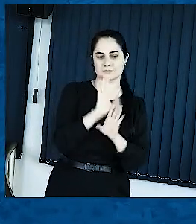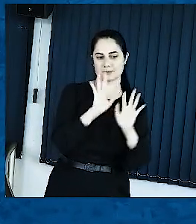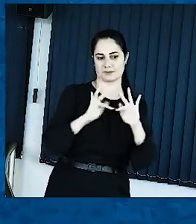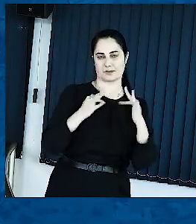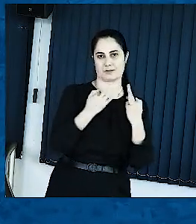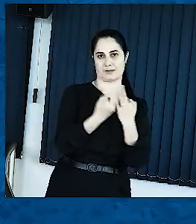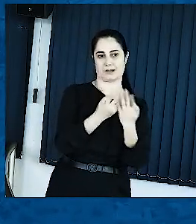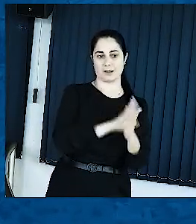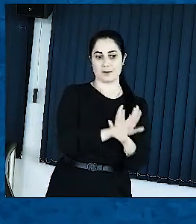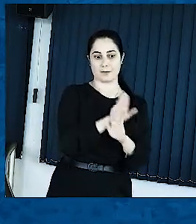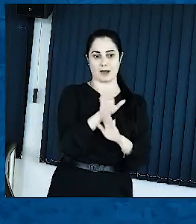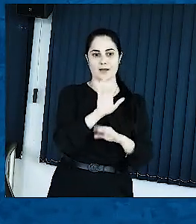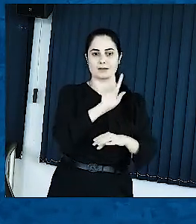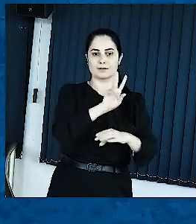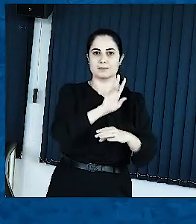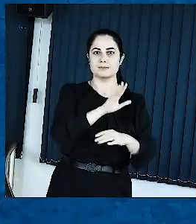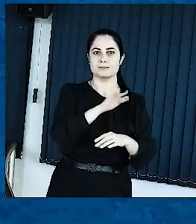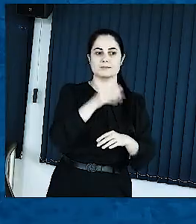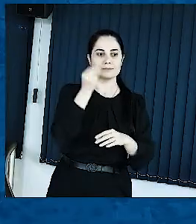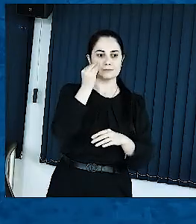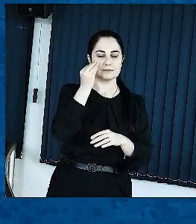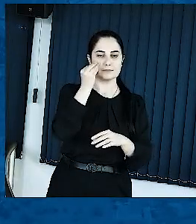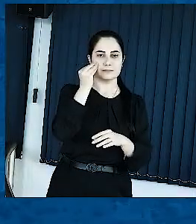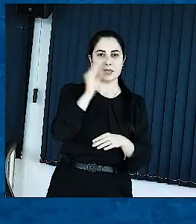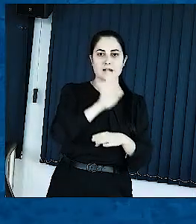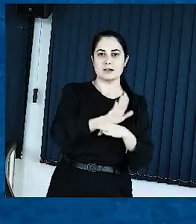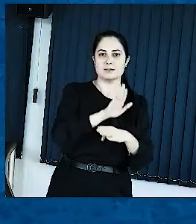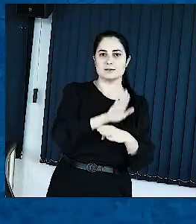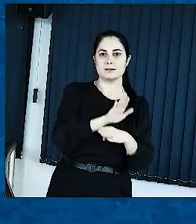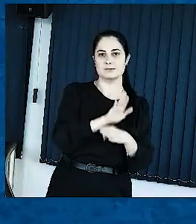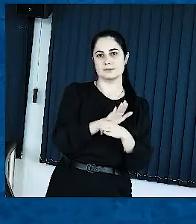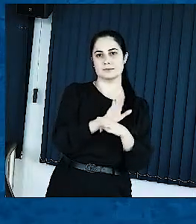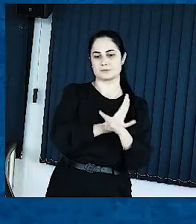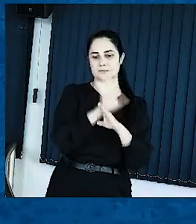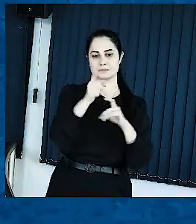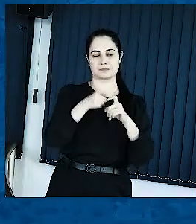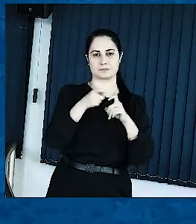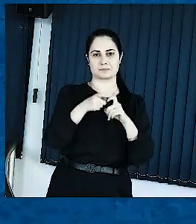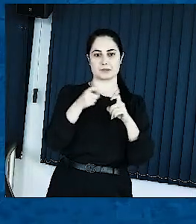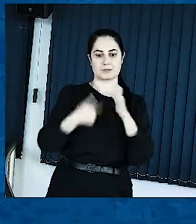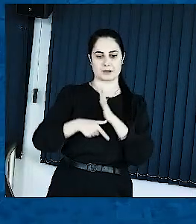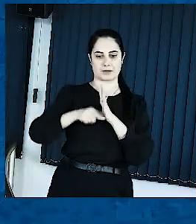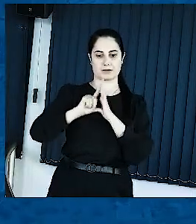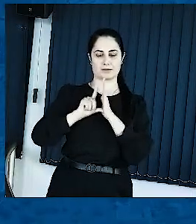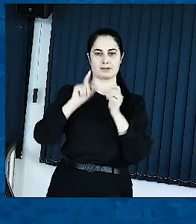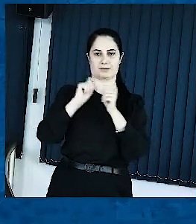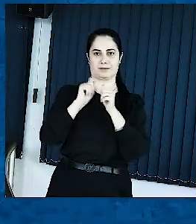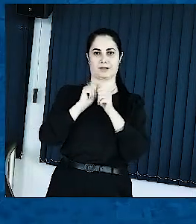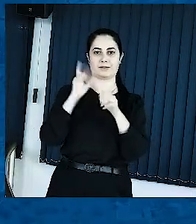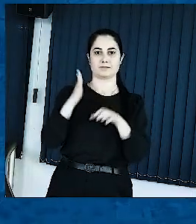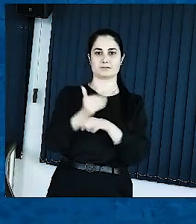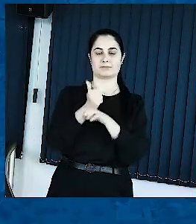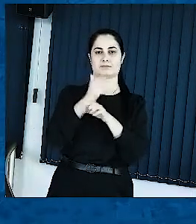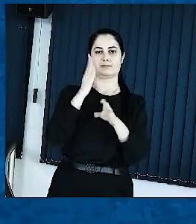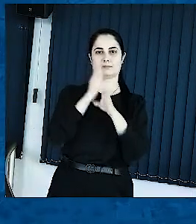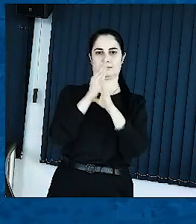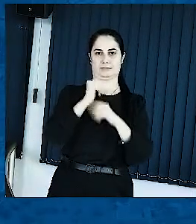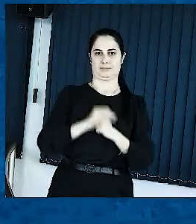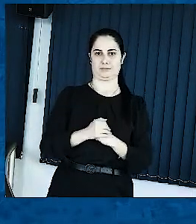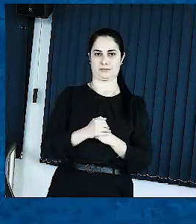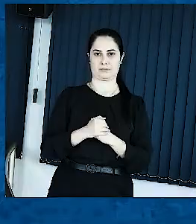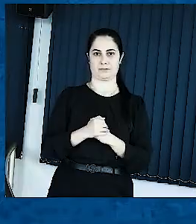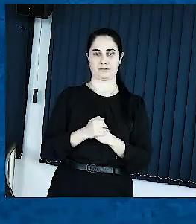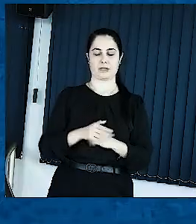procure ajuda o mais rápido possível para que possa ocorrer uma intervenção precoce. Uma das